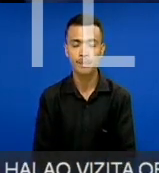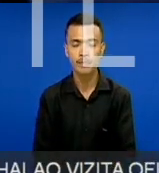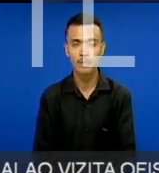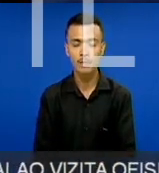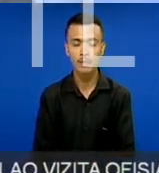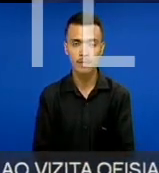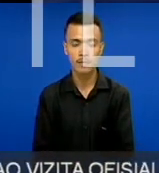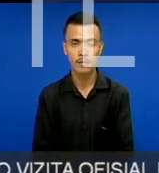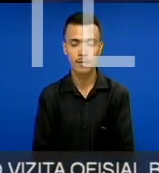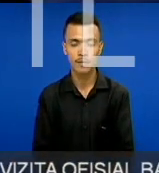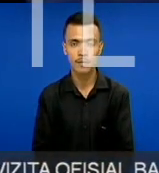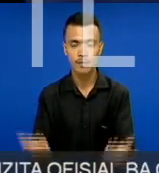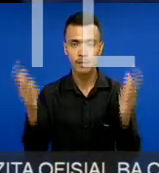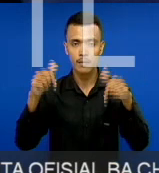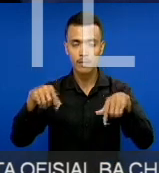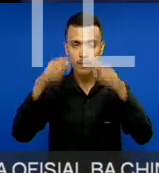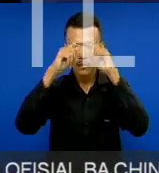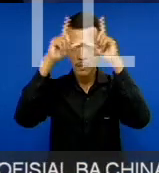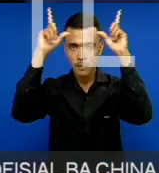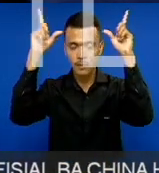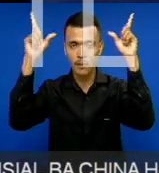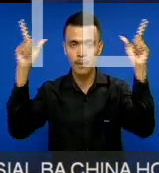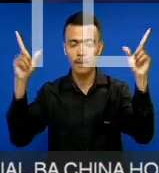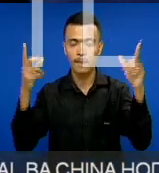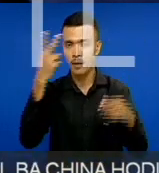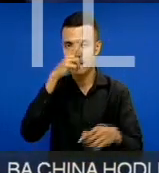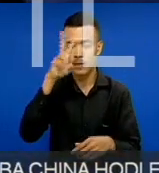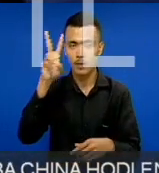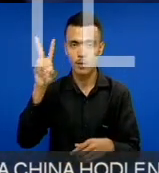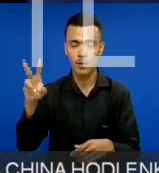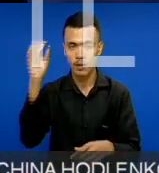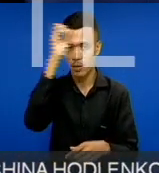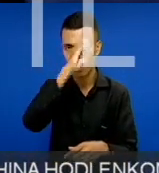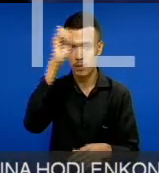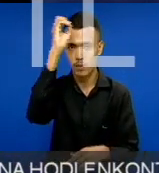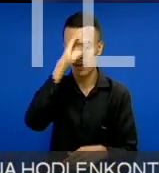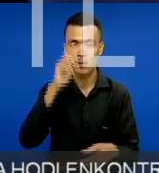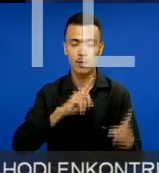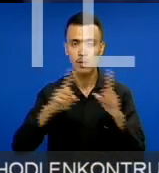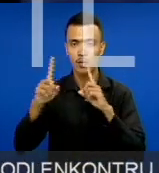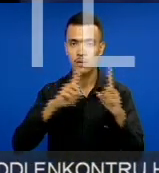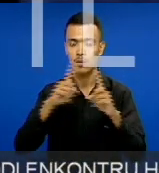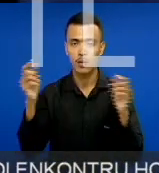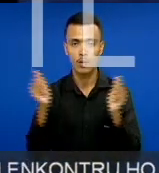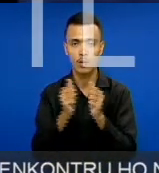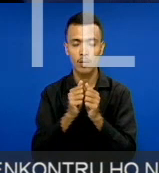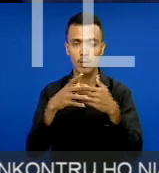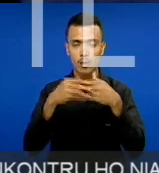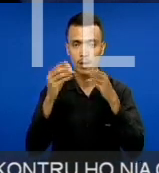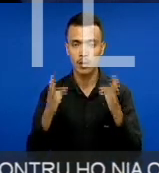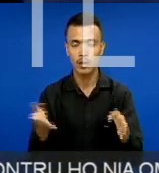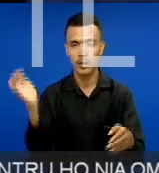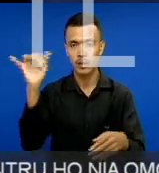ASEAN, mai to iha Timor Leste ne atu hare atu observa atu kolia foi ten leader sira kona ba